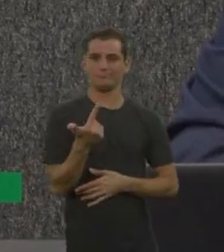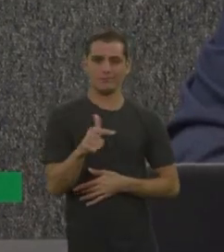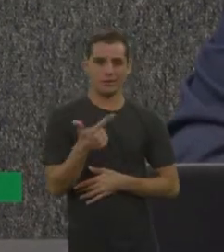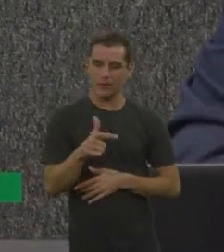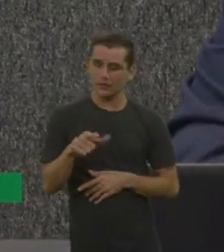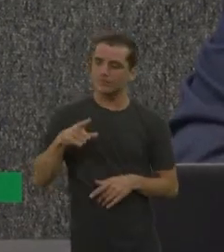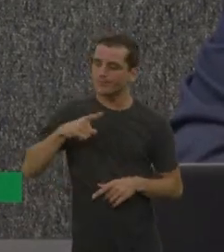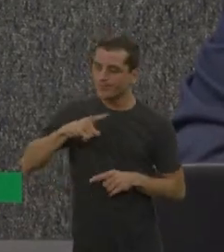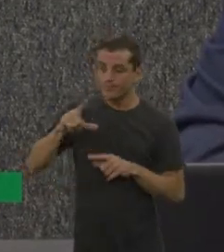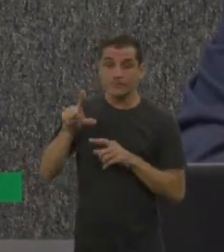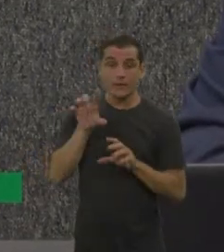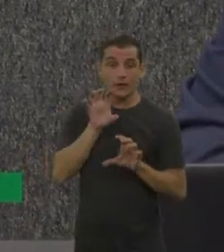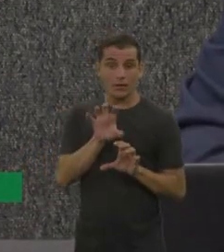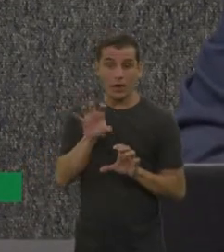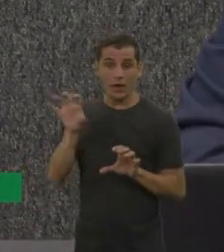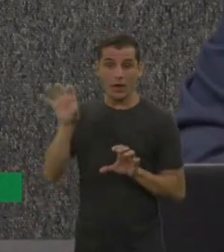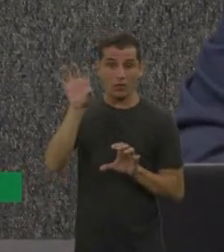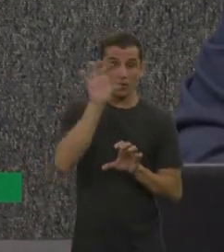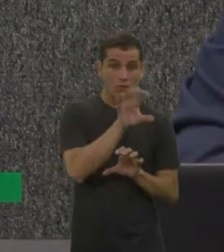de reabilitação.